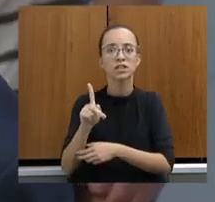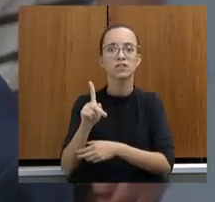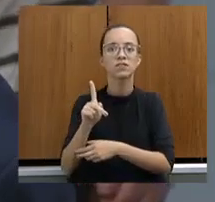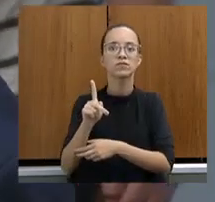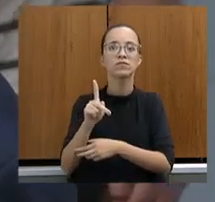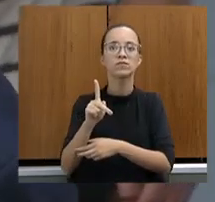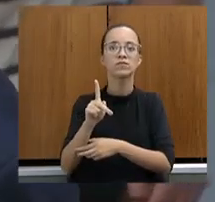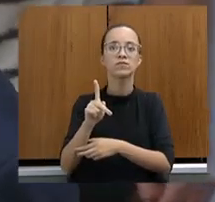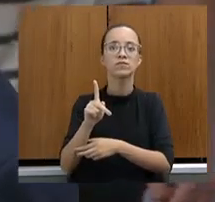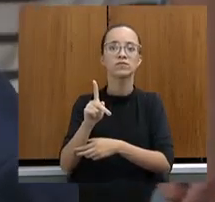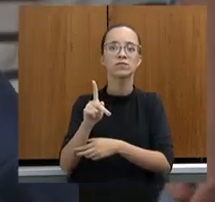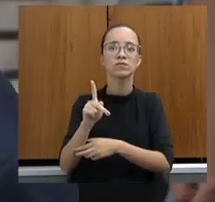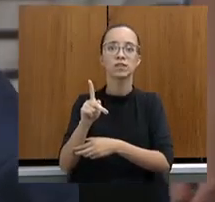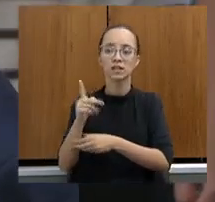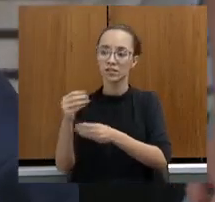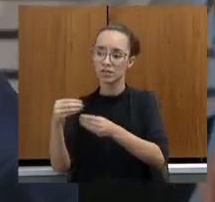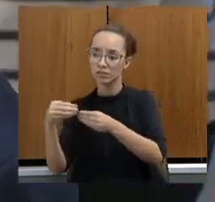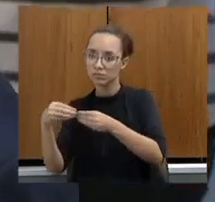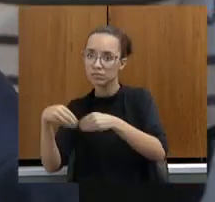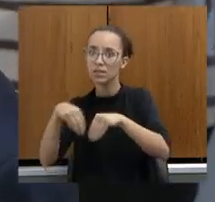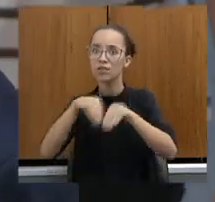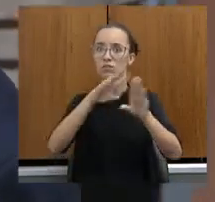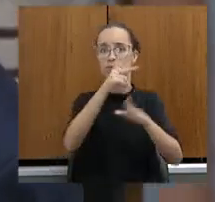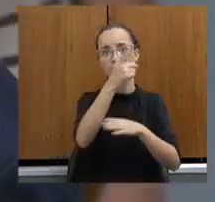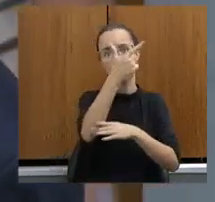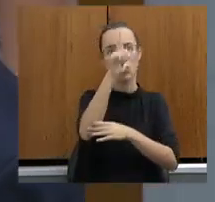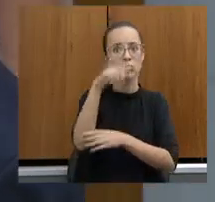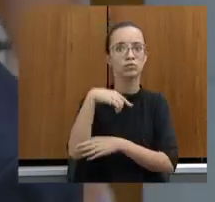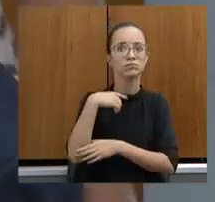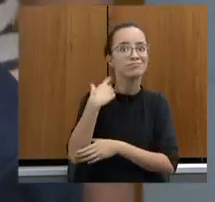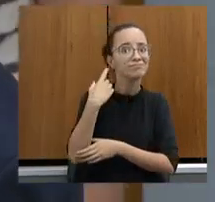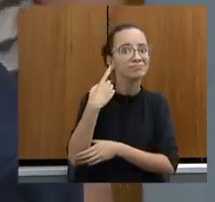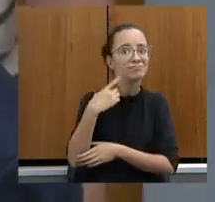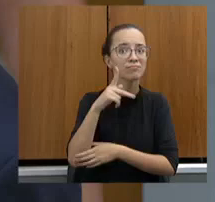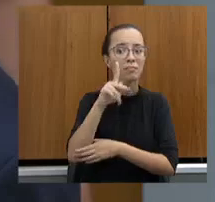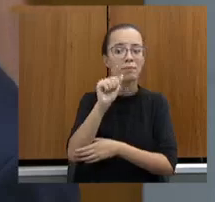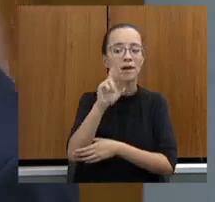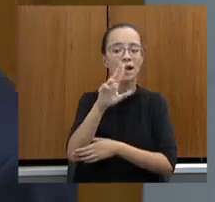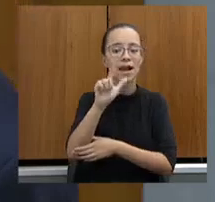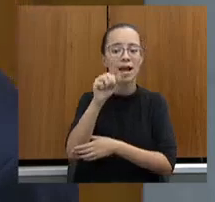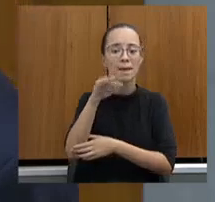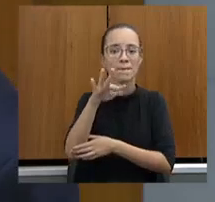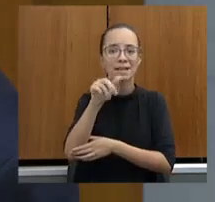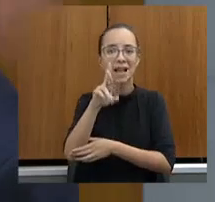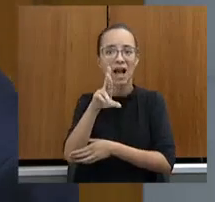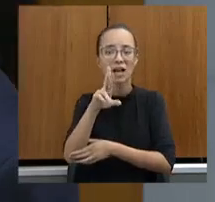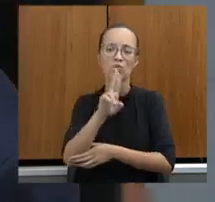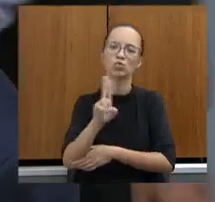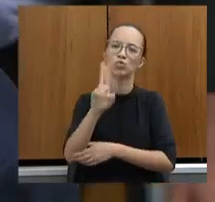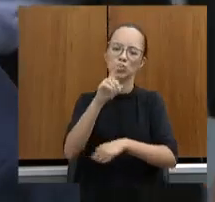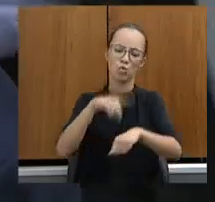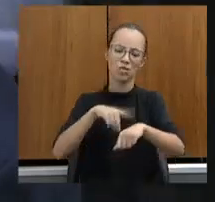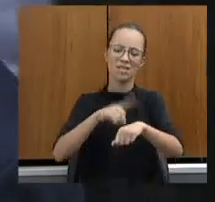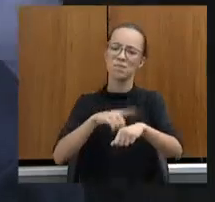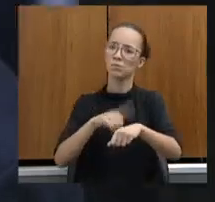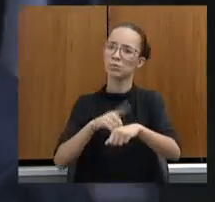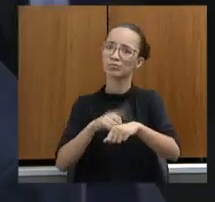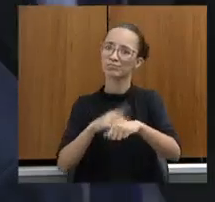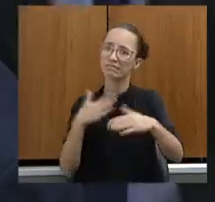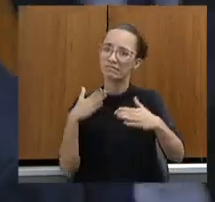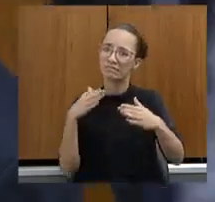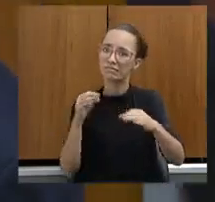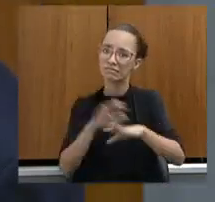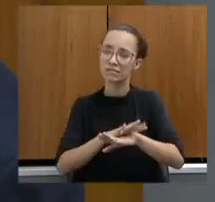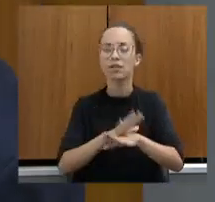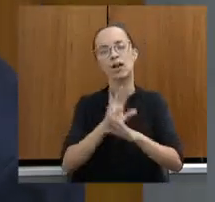a outro parlamentar e esse parlamentar utilizou o seu tempo máximo É verdade